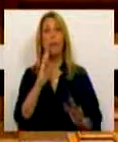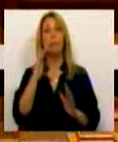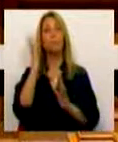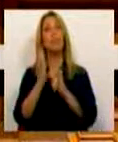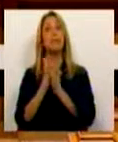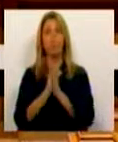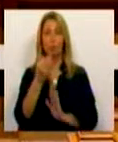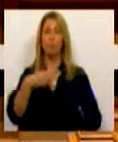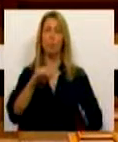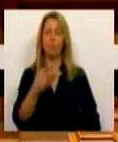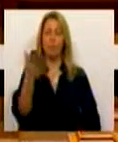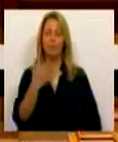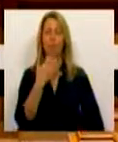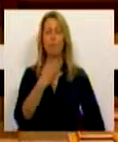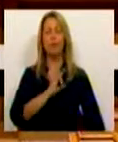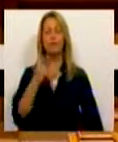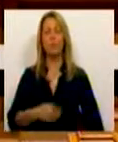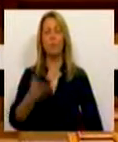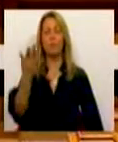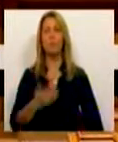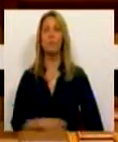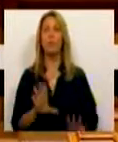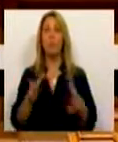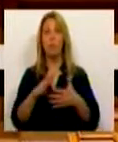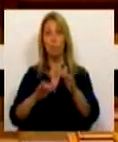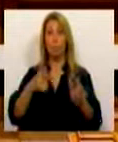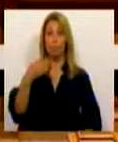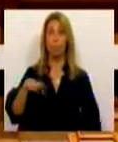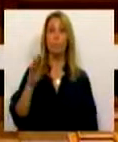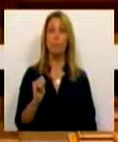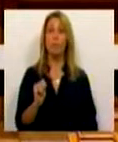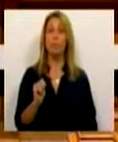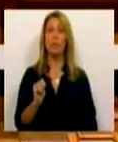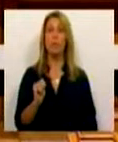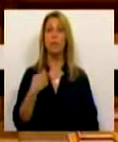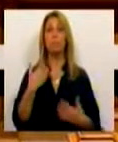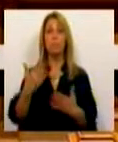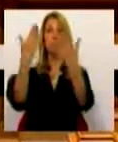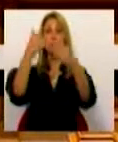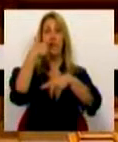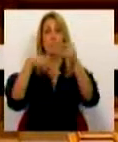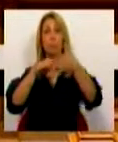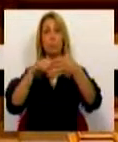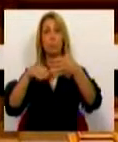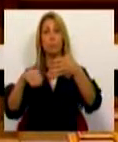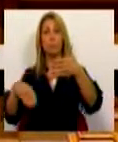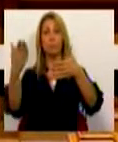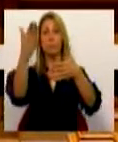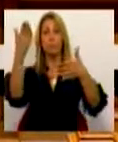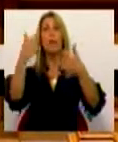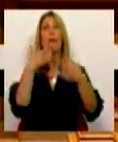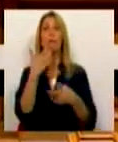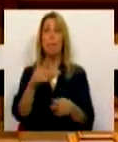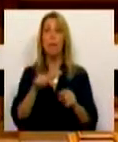Obrigada, Sr. Presidente. O Grupo Parlamentar do Partido Socialista saúda os peticionários que